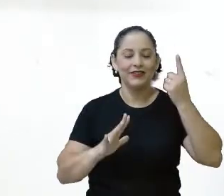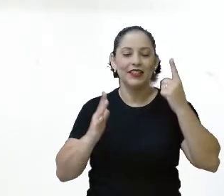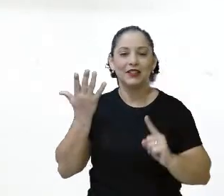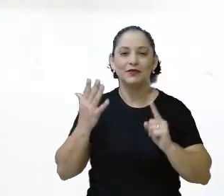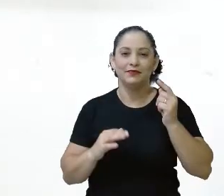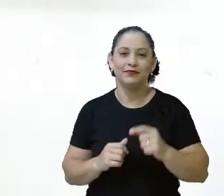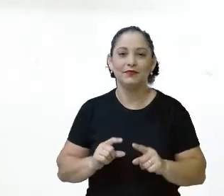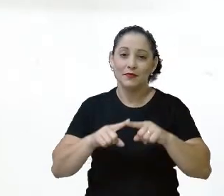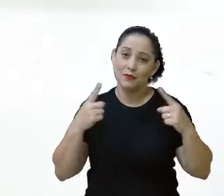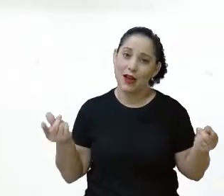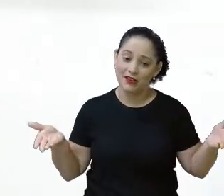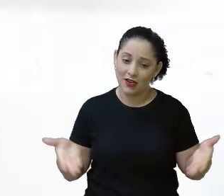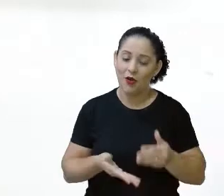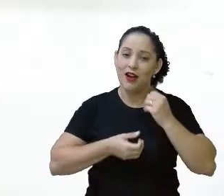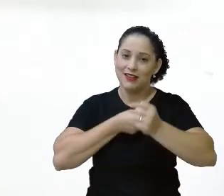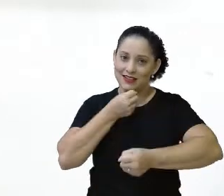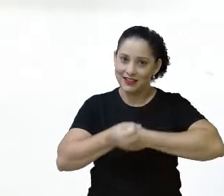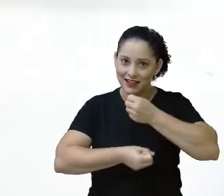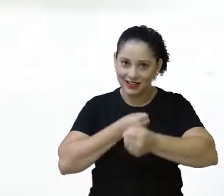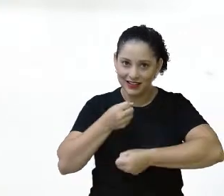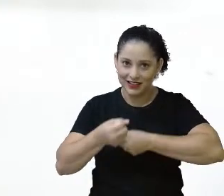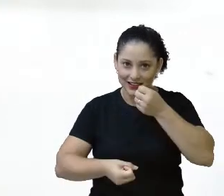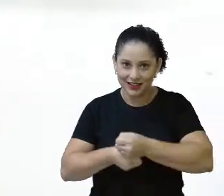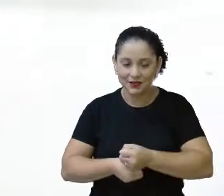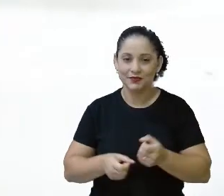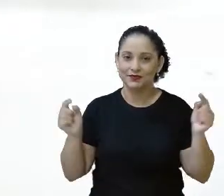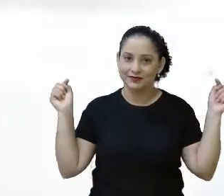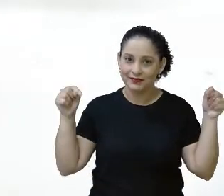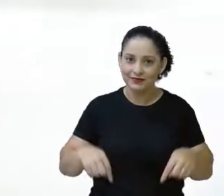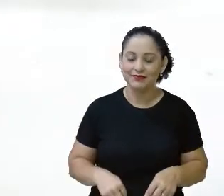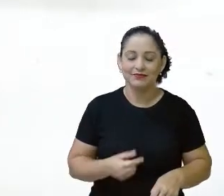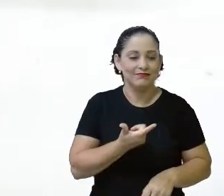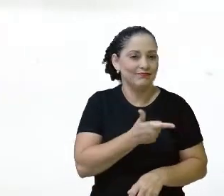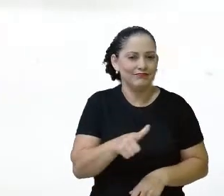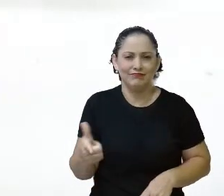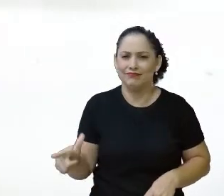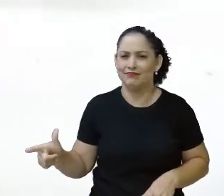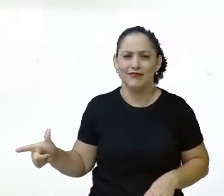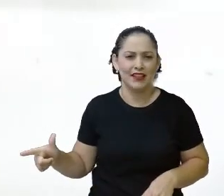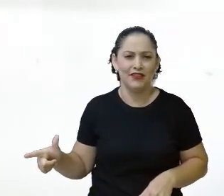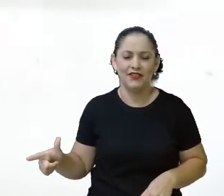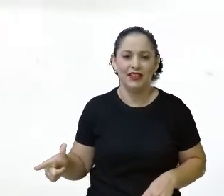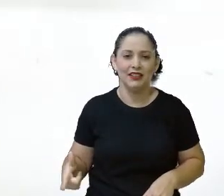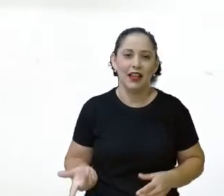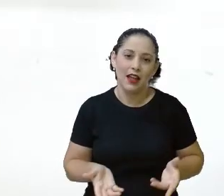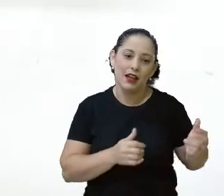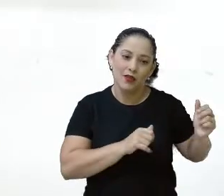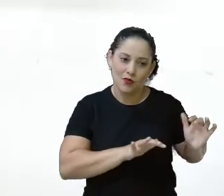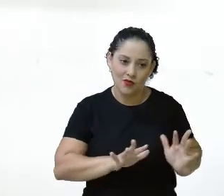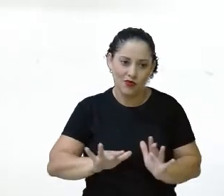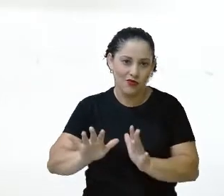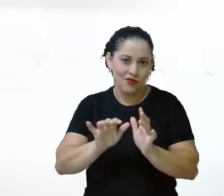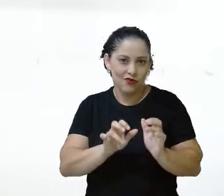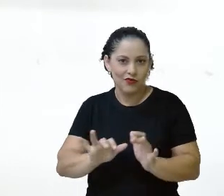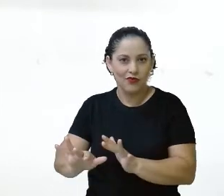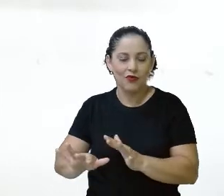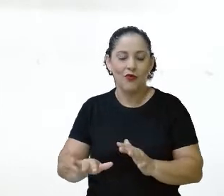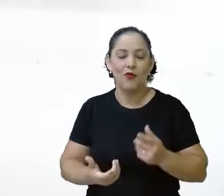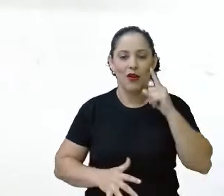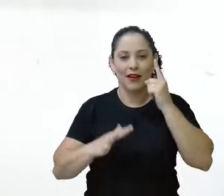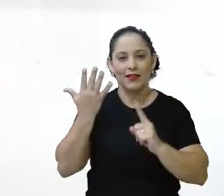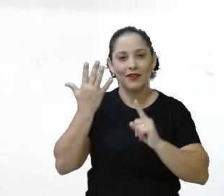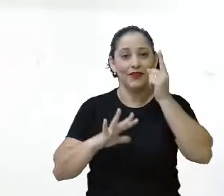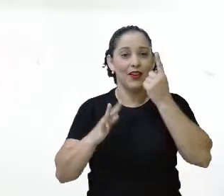a gente saiba que neste ano, né, que nós estamos, não houve o desfile e nem no ano passado. Por quê? Porque foram